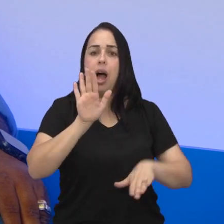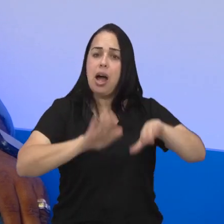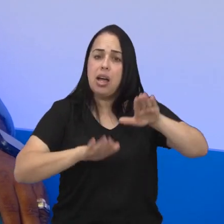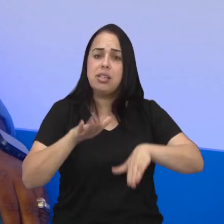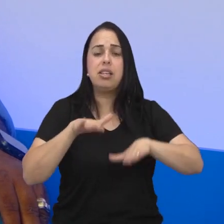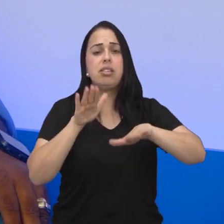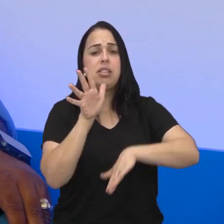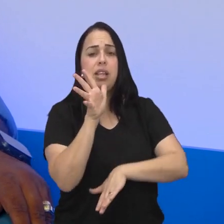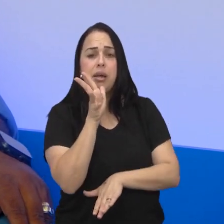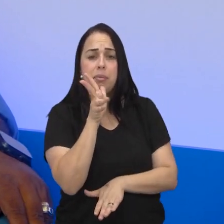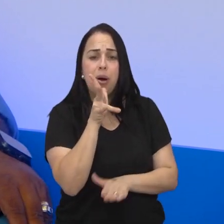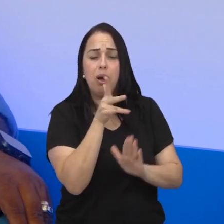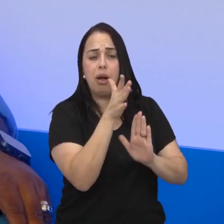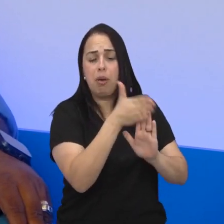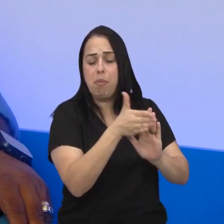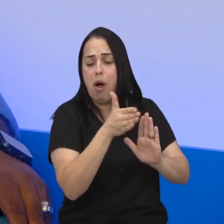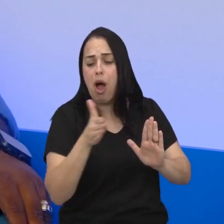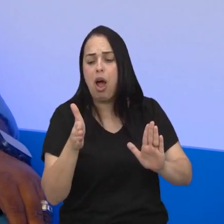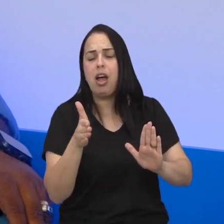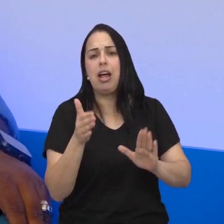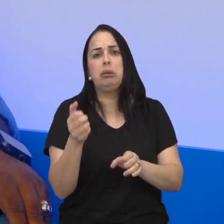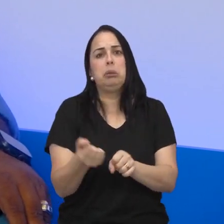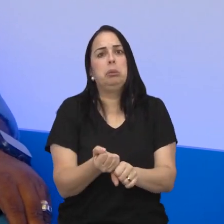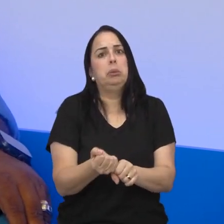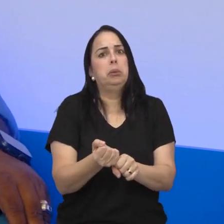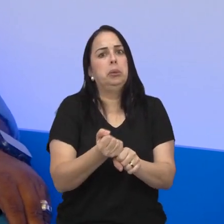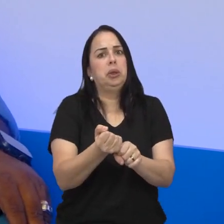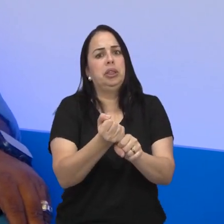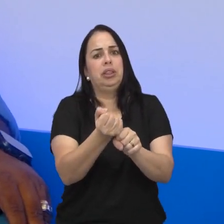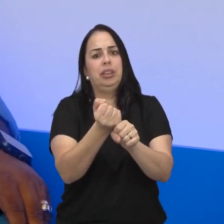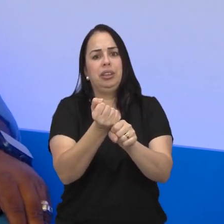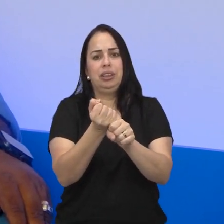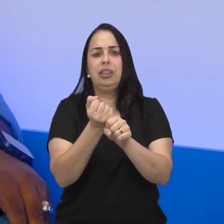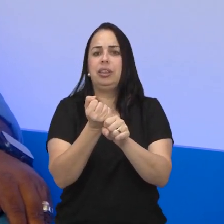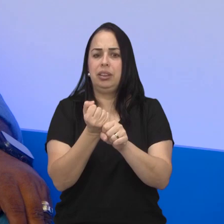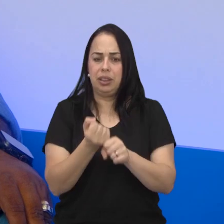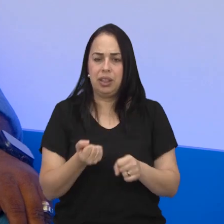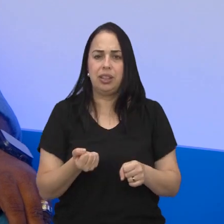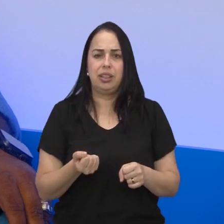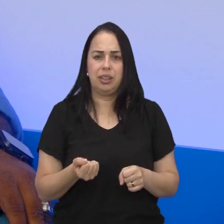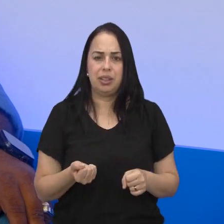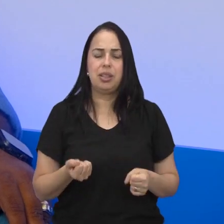aí de privatizações que estão correndo aí já faz mais de anos e